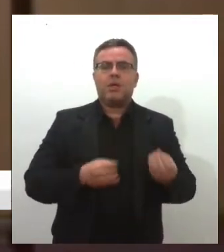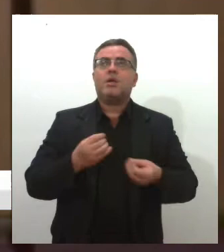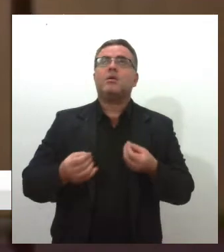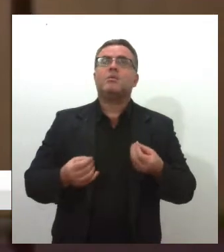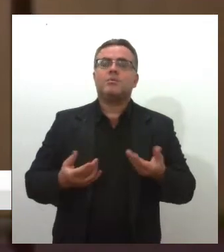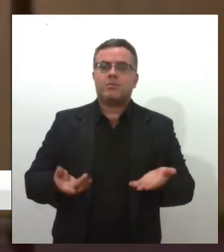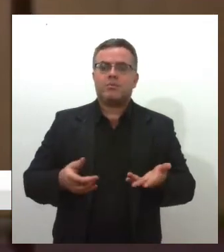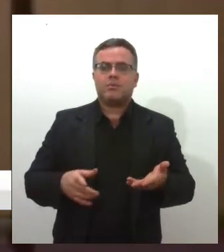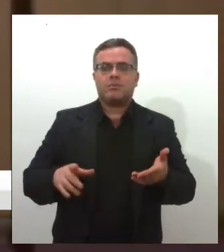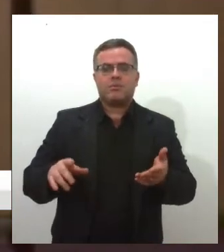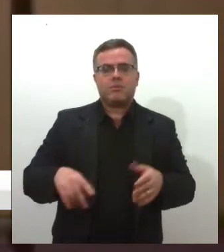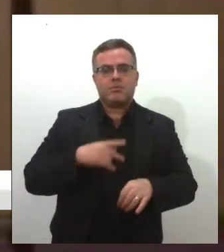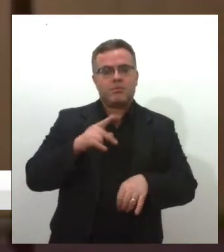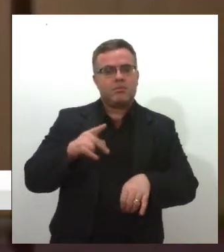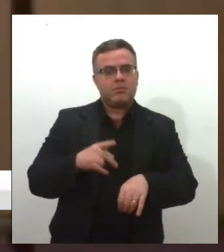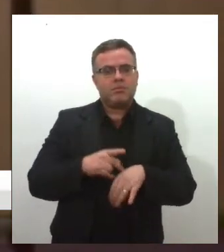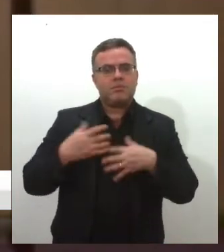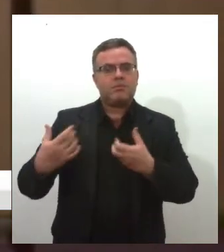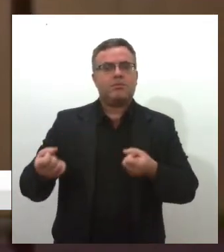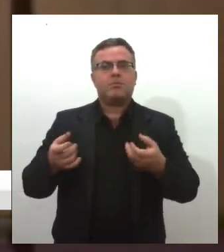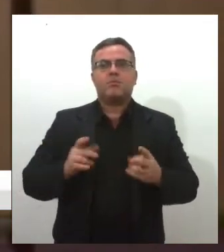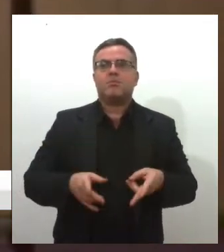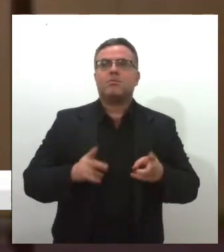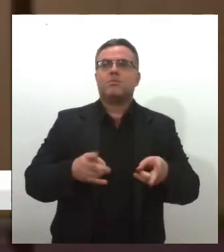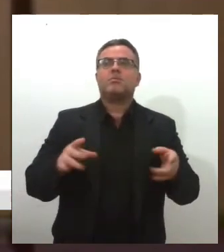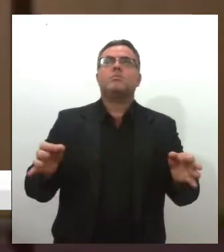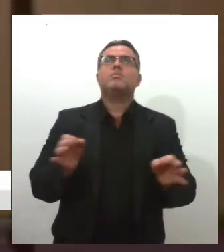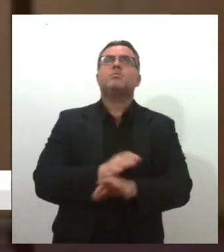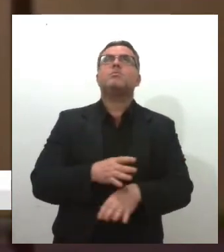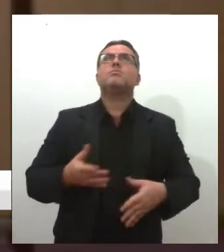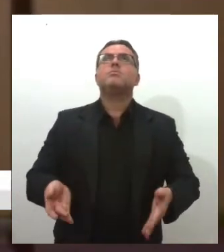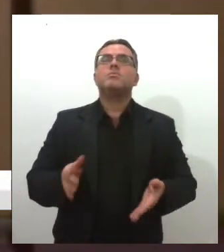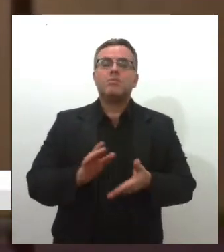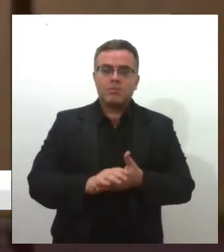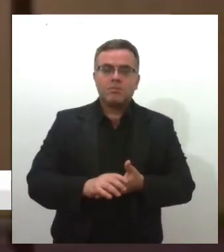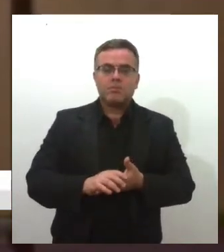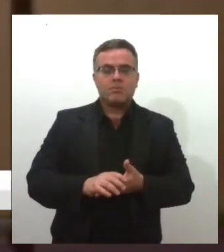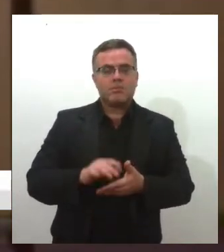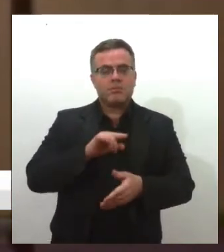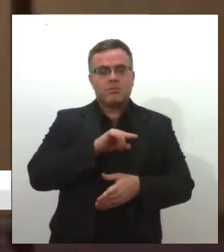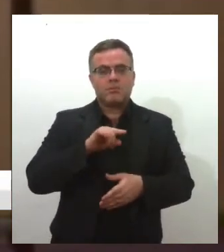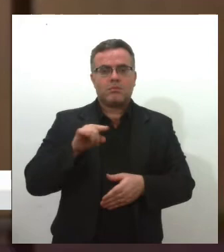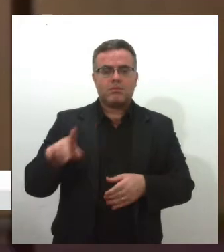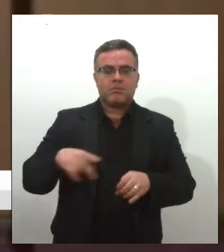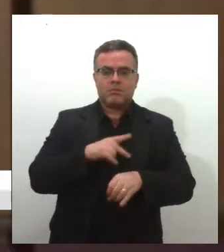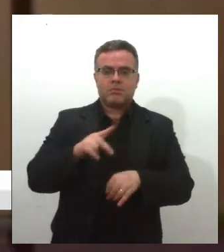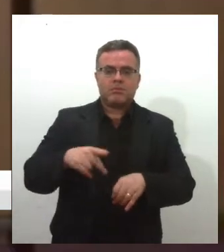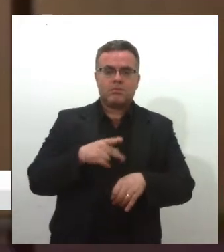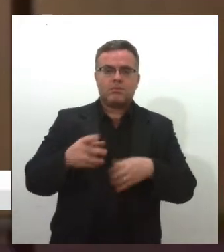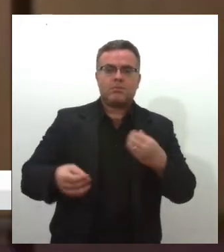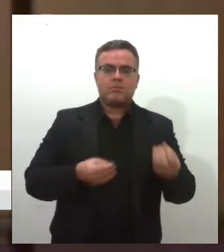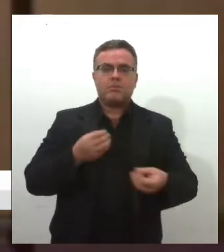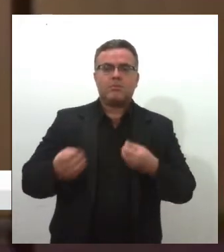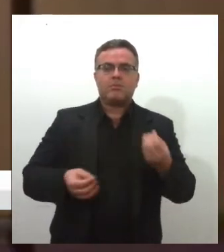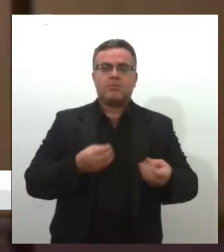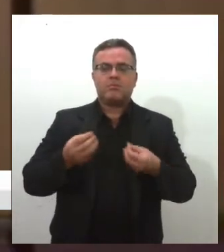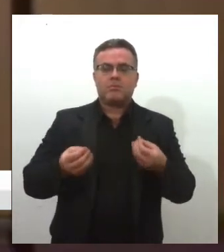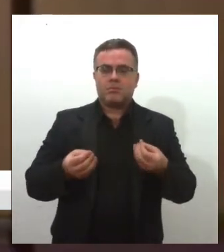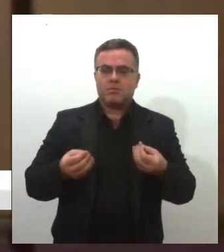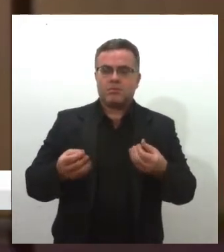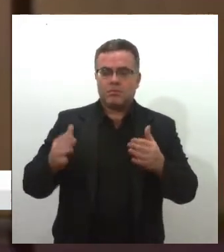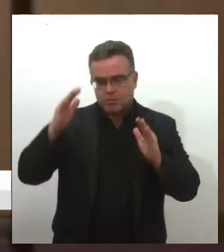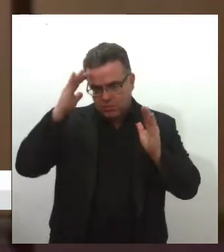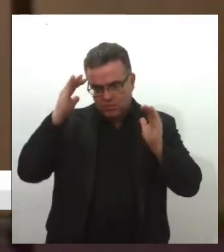que adotam legalmente a prática. Sim. E aí, nesses países, né, o homeschool acontece